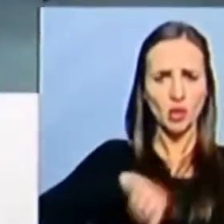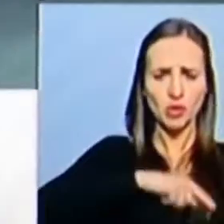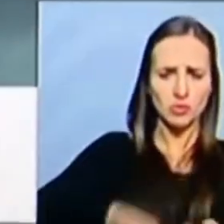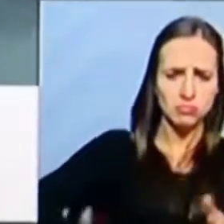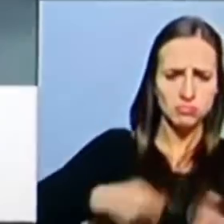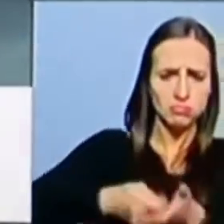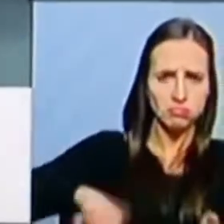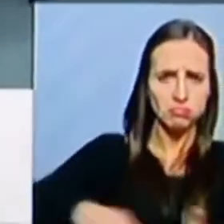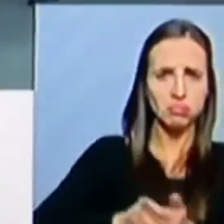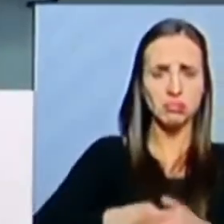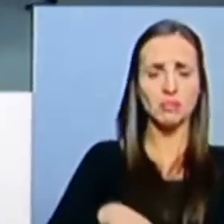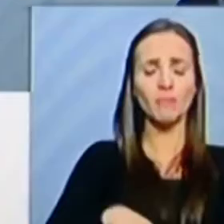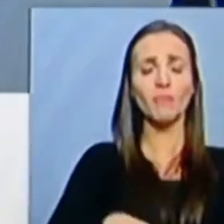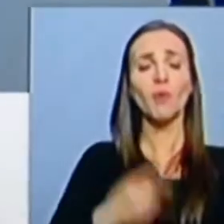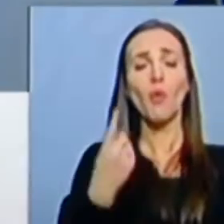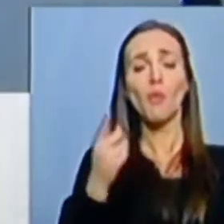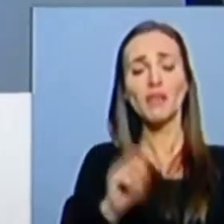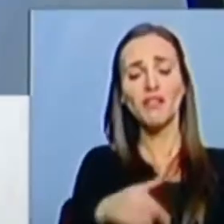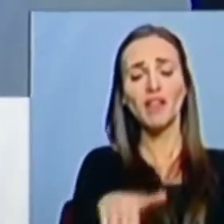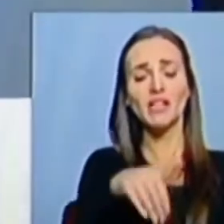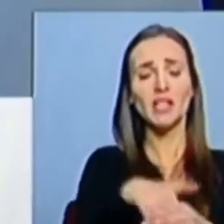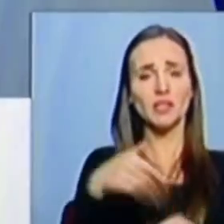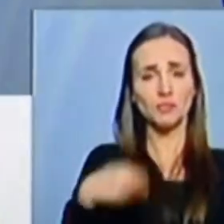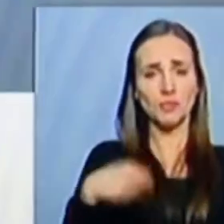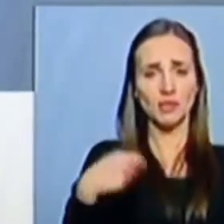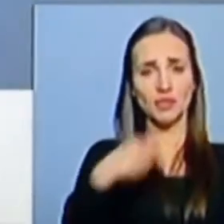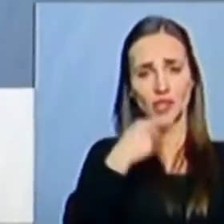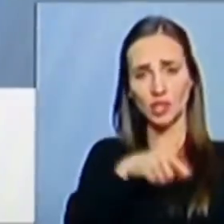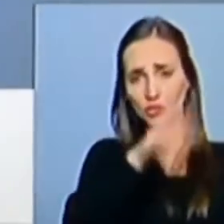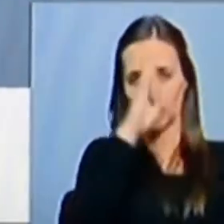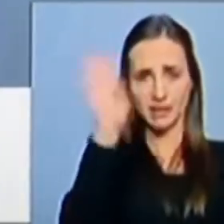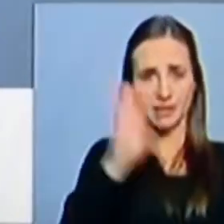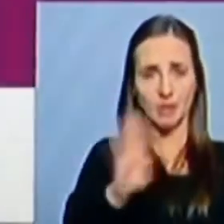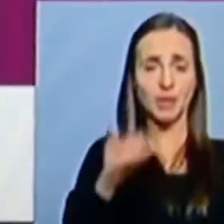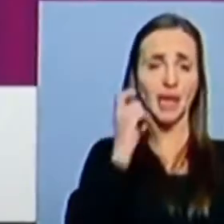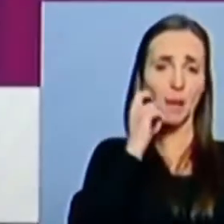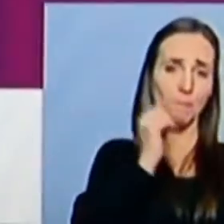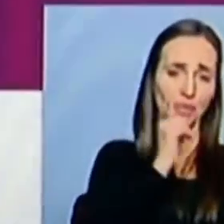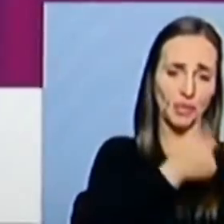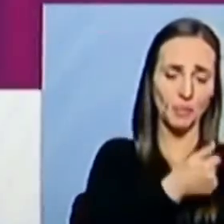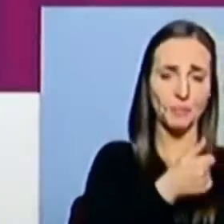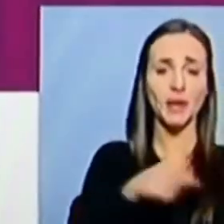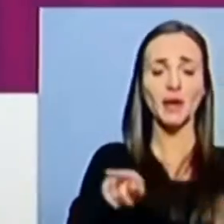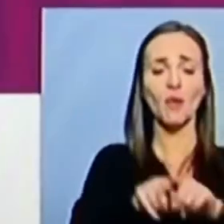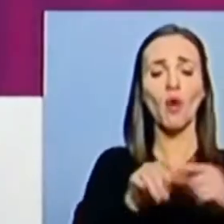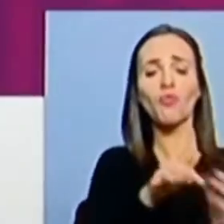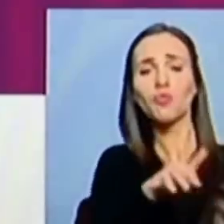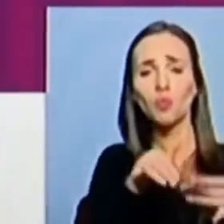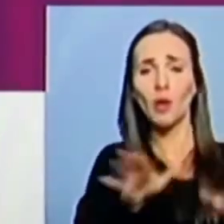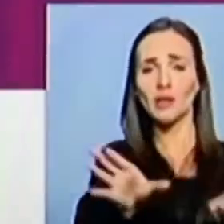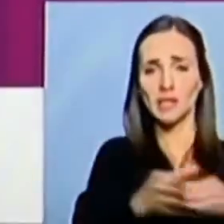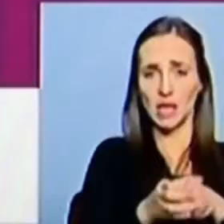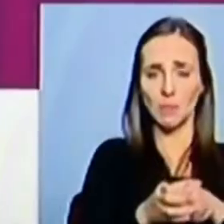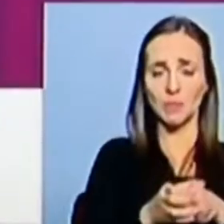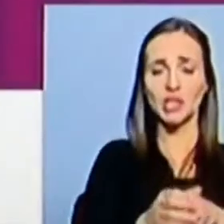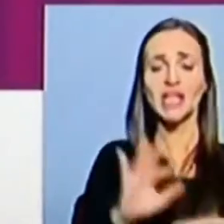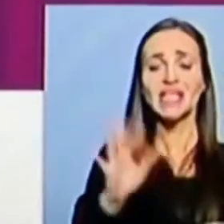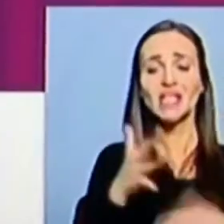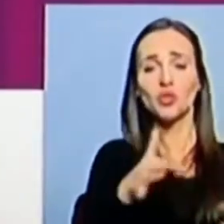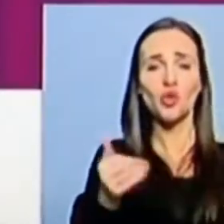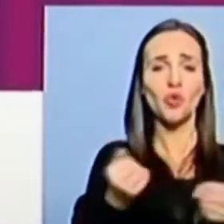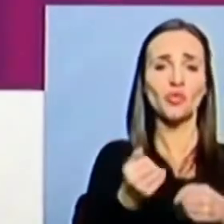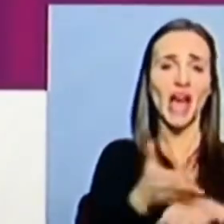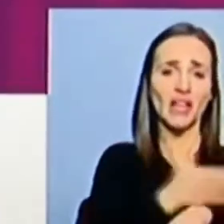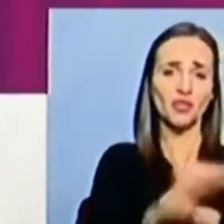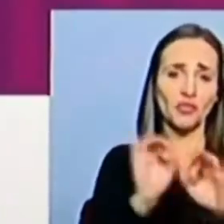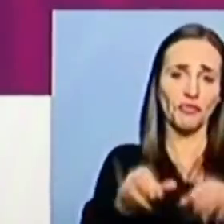clientes é um mês das presidenciais coelhinho já sabe quem perdeu é que o futebol pelas equipas que cinco jornadas do fim Já disseram